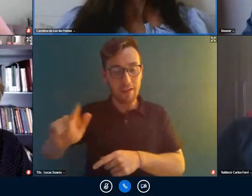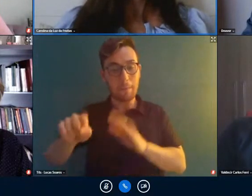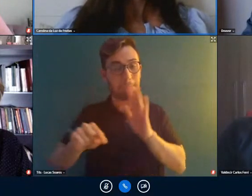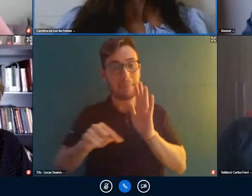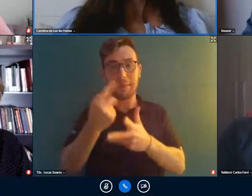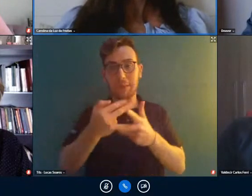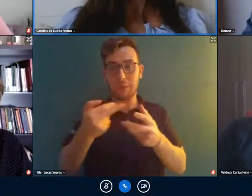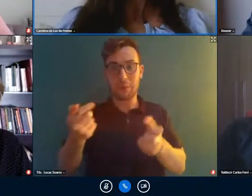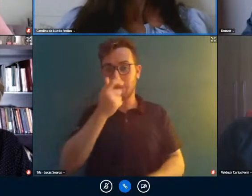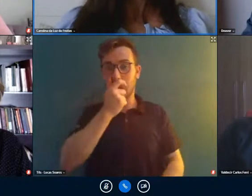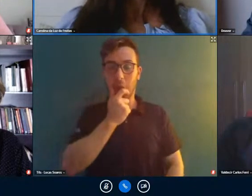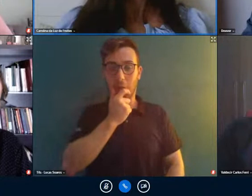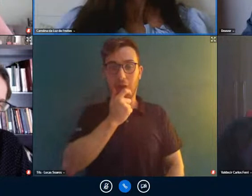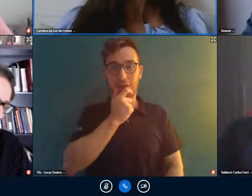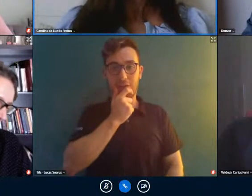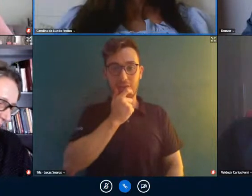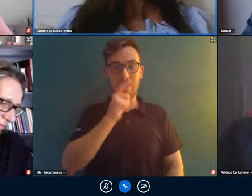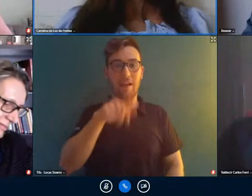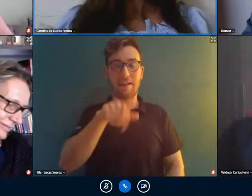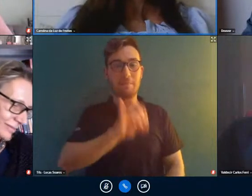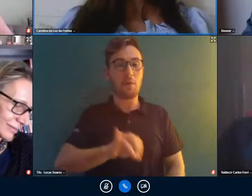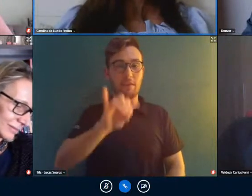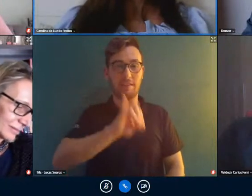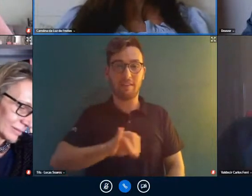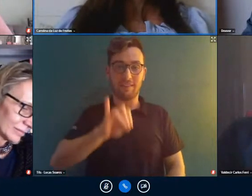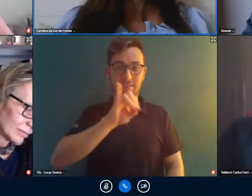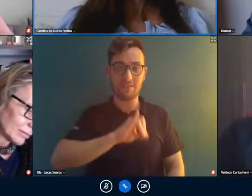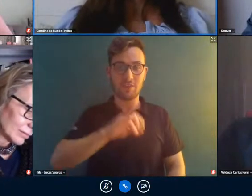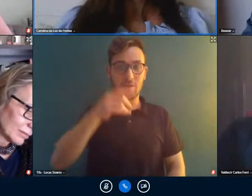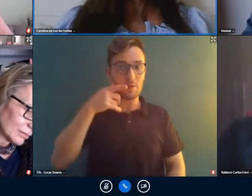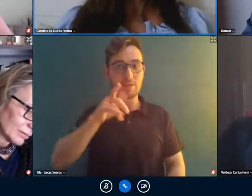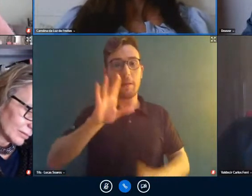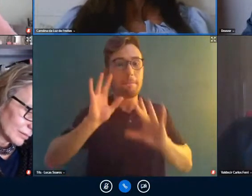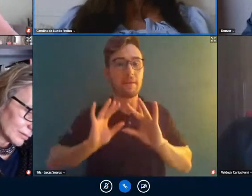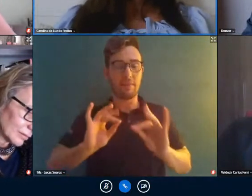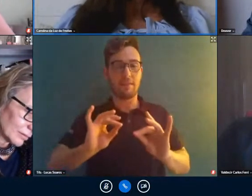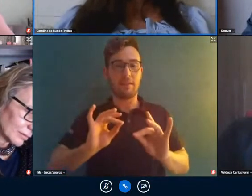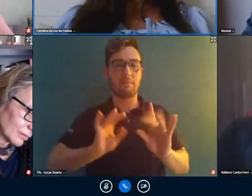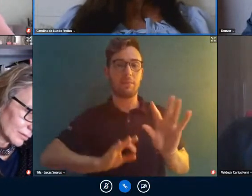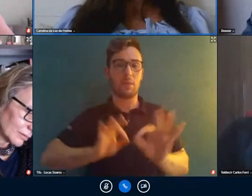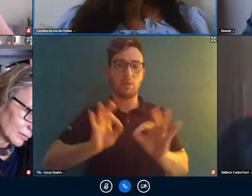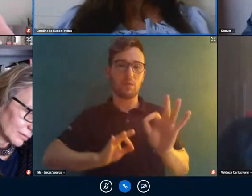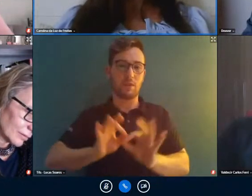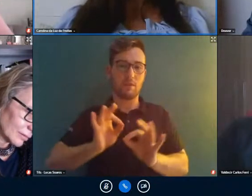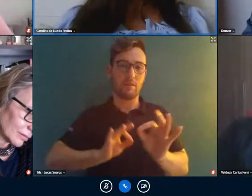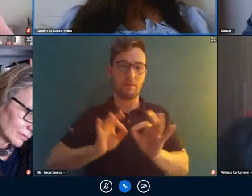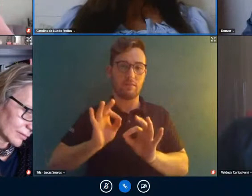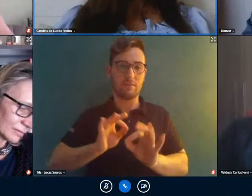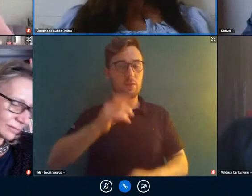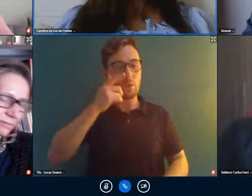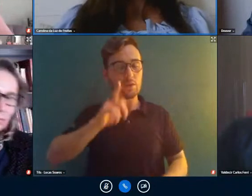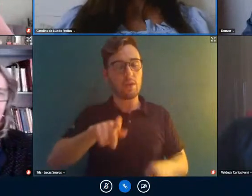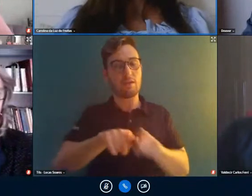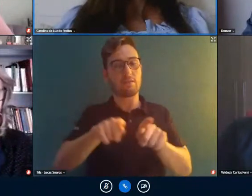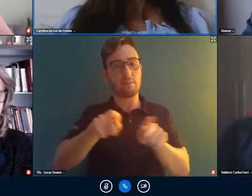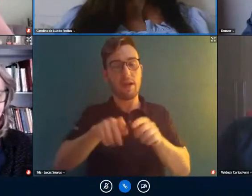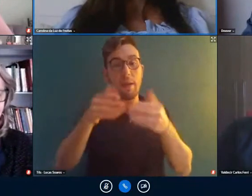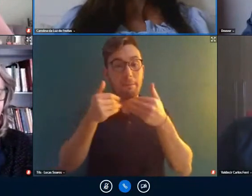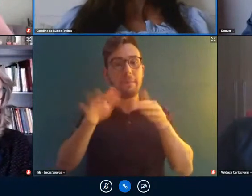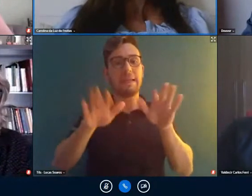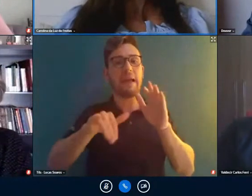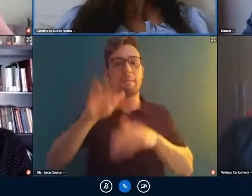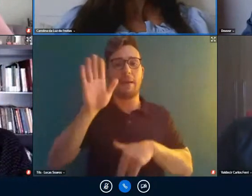assim, eu acho que seria o mais importante. Que a gente conseguisse manter o projeto e também que conseguisse ampliar para mais